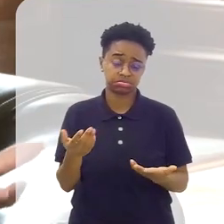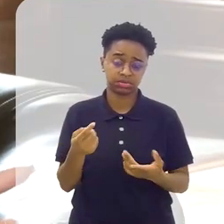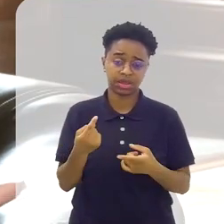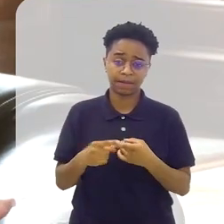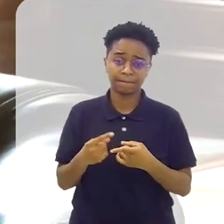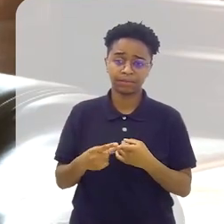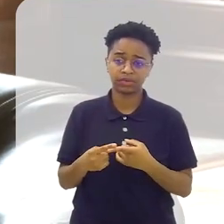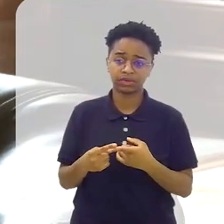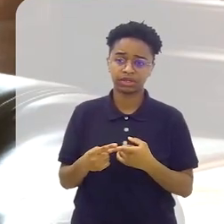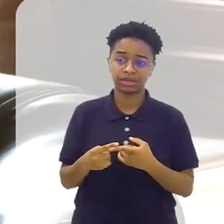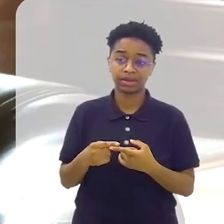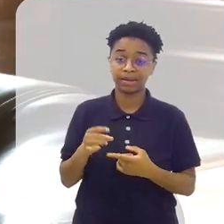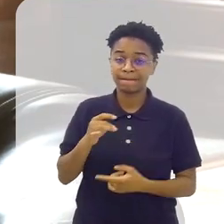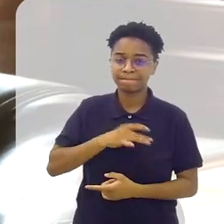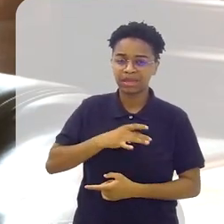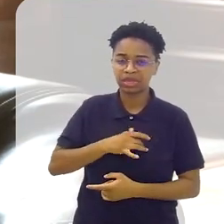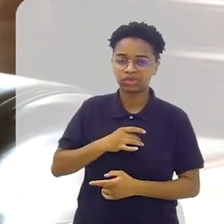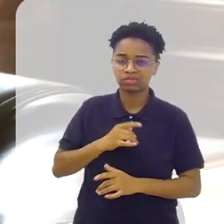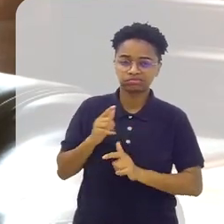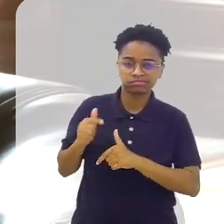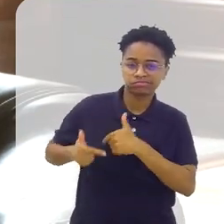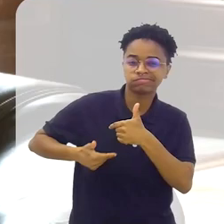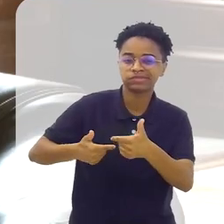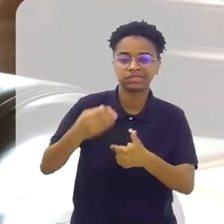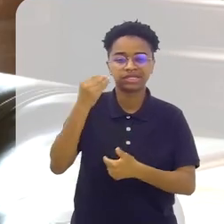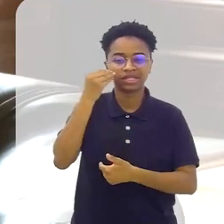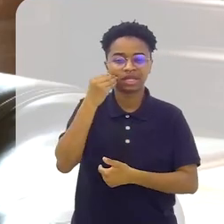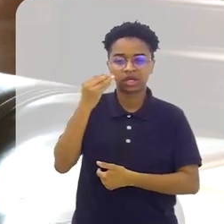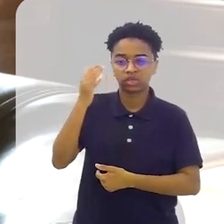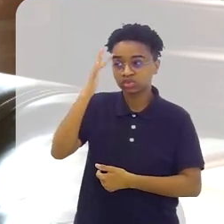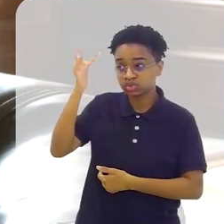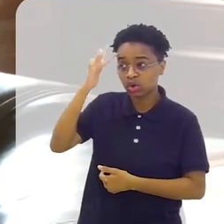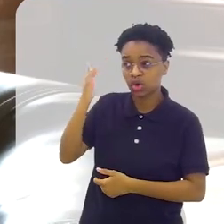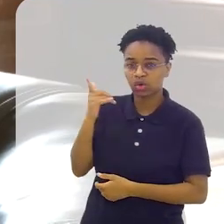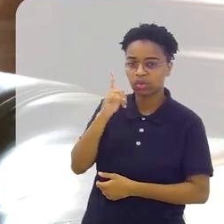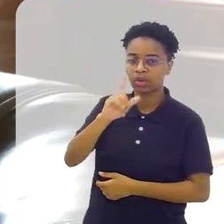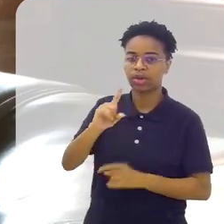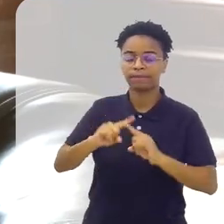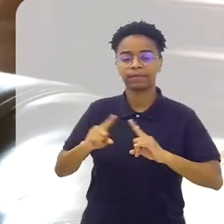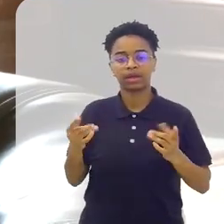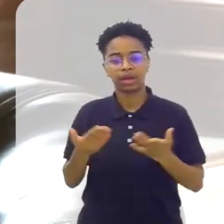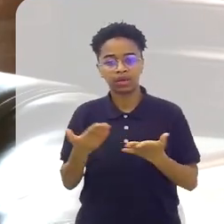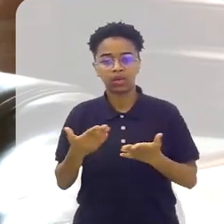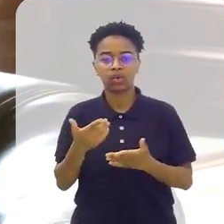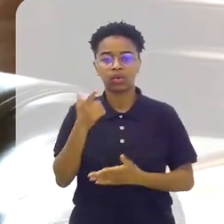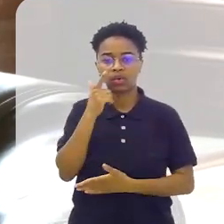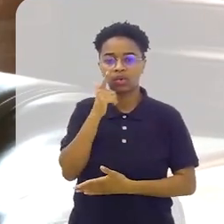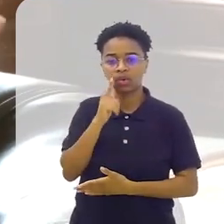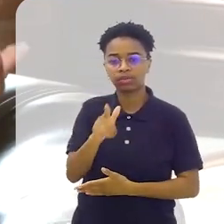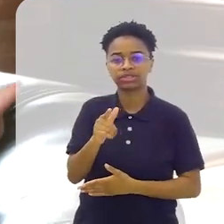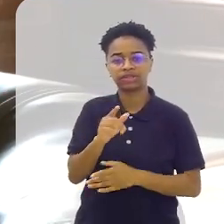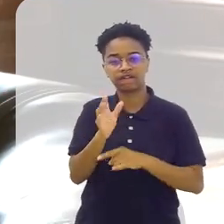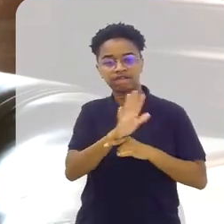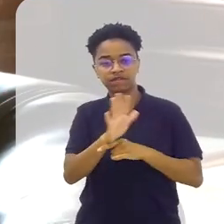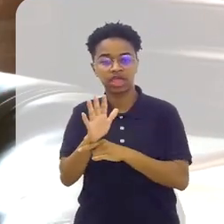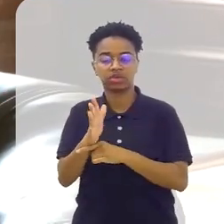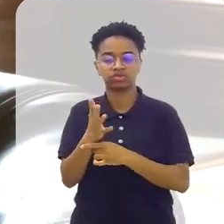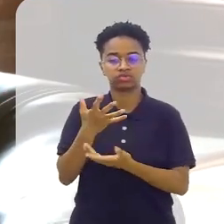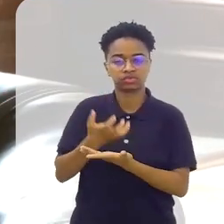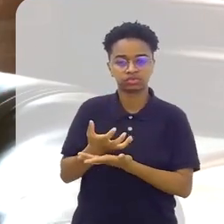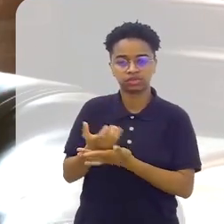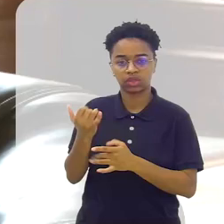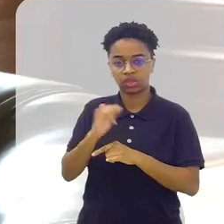por medo sim sim de correr atrás dos meus sonhos né agora que eu comecei